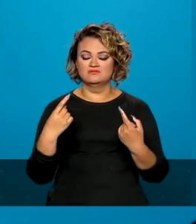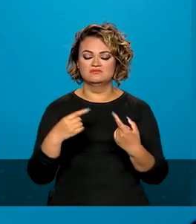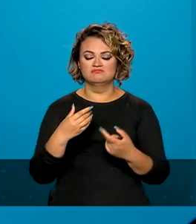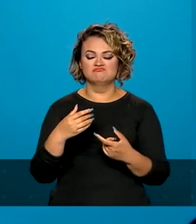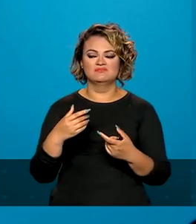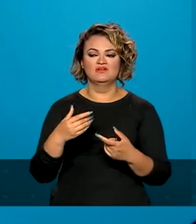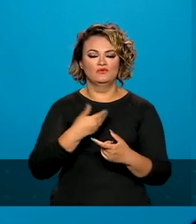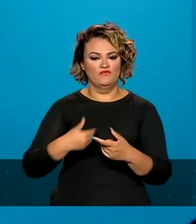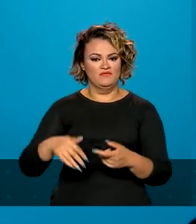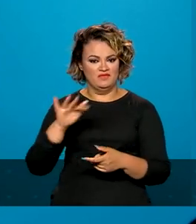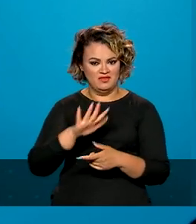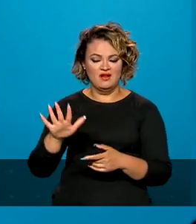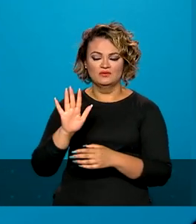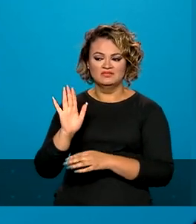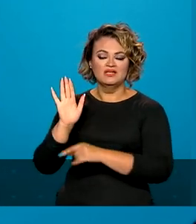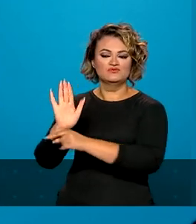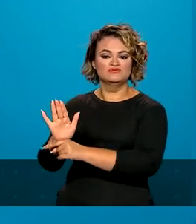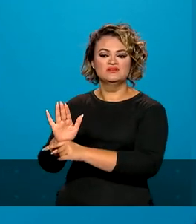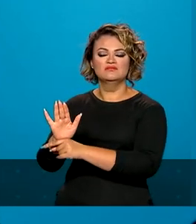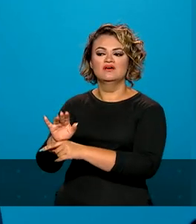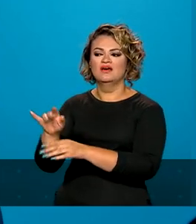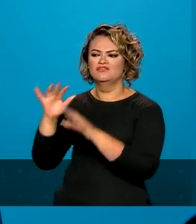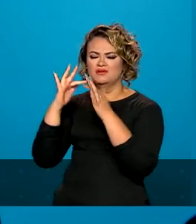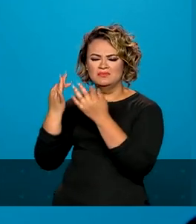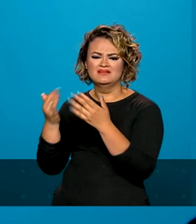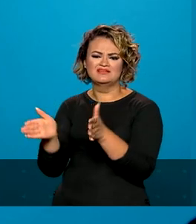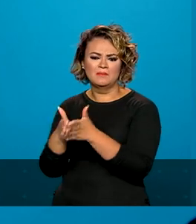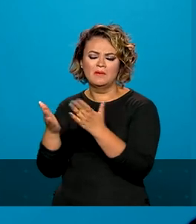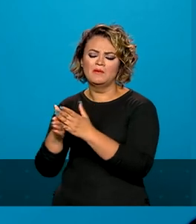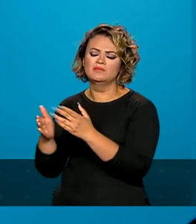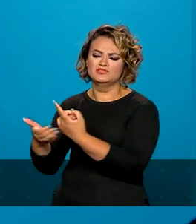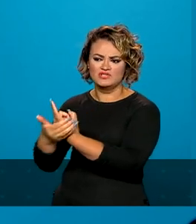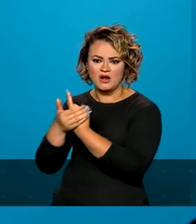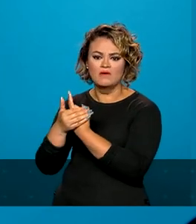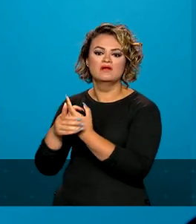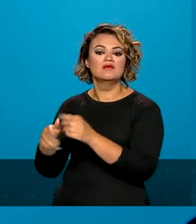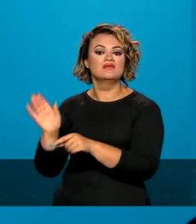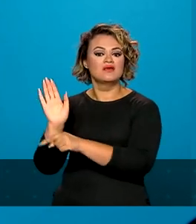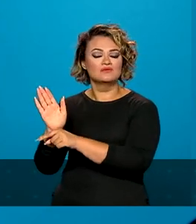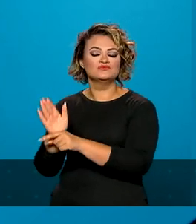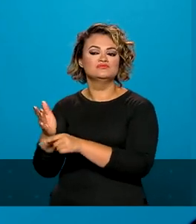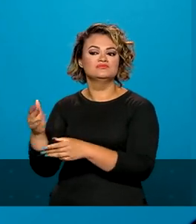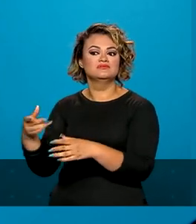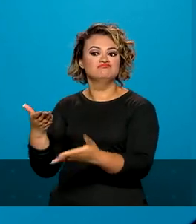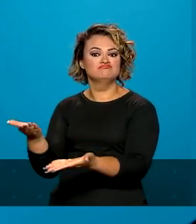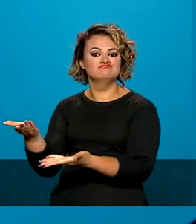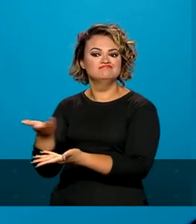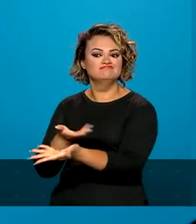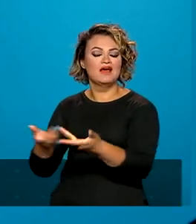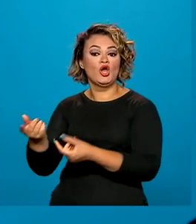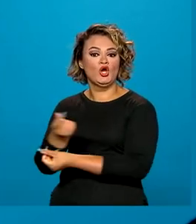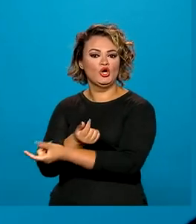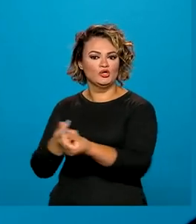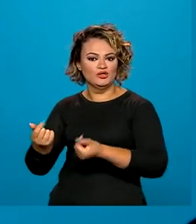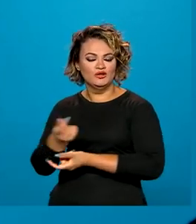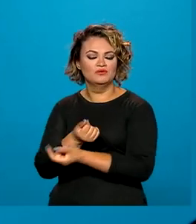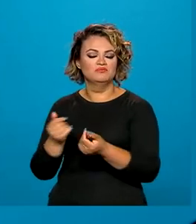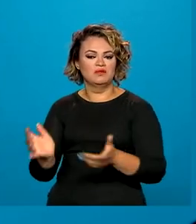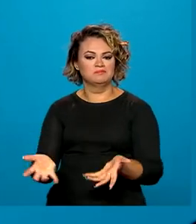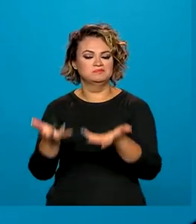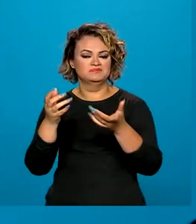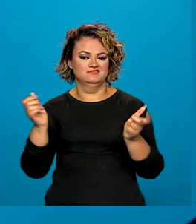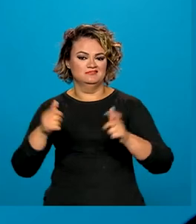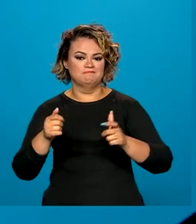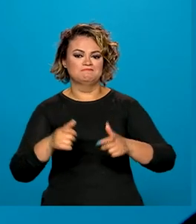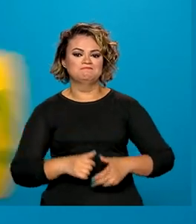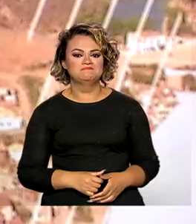tem ajudado tanto a acolher essas famílias em situação de vulnerabilidade como também ajudar a movimentar autonomia local com essas transferências de recursos que